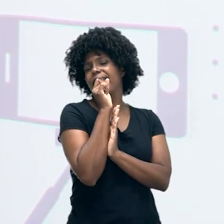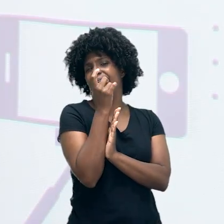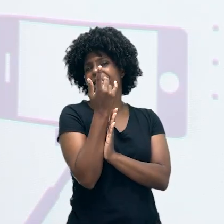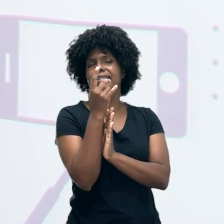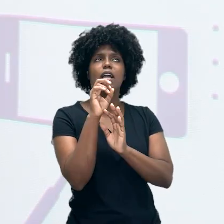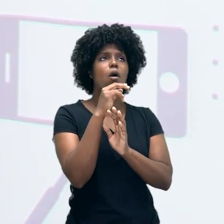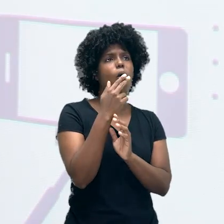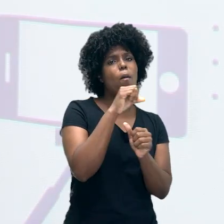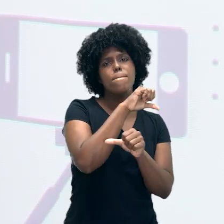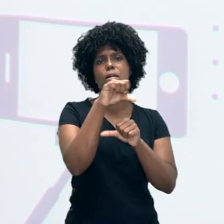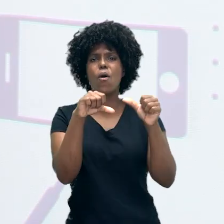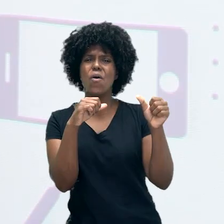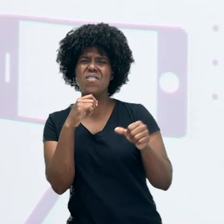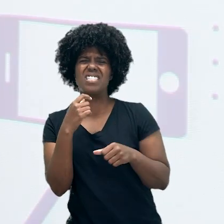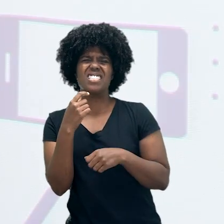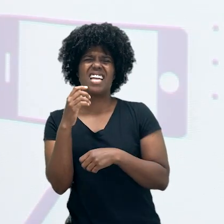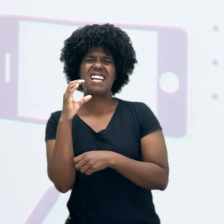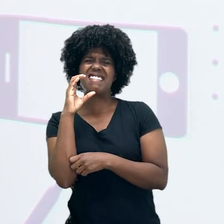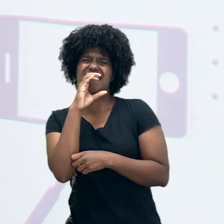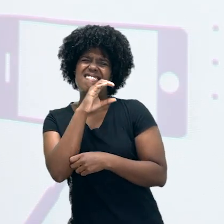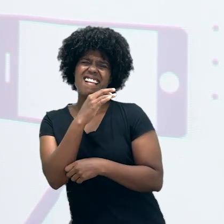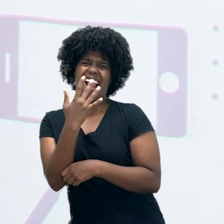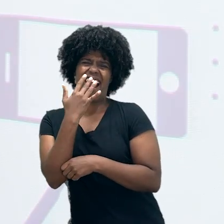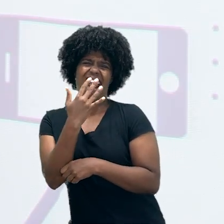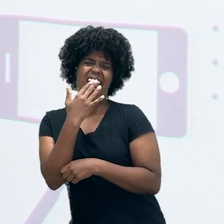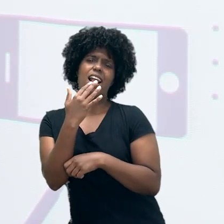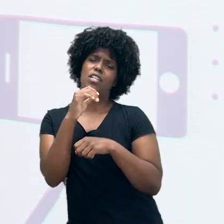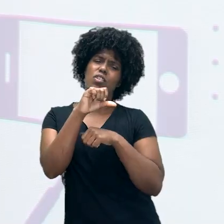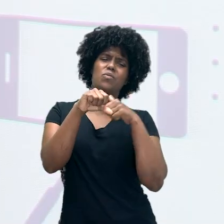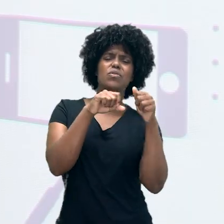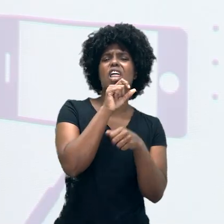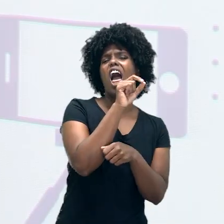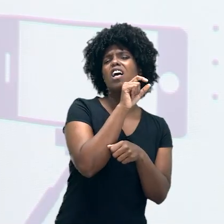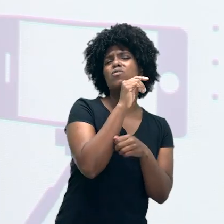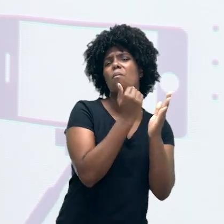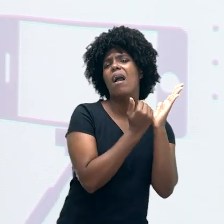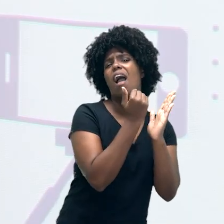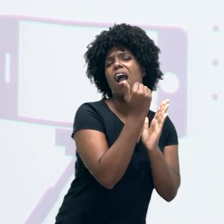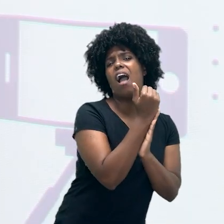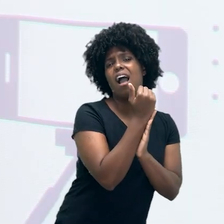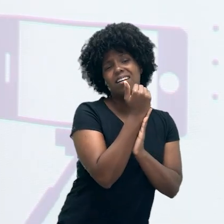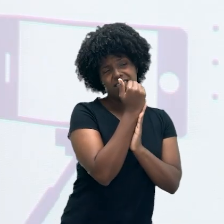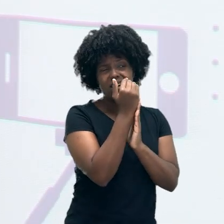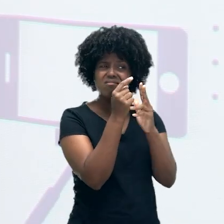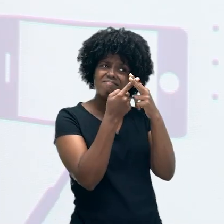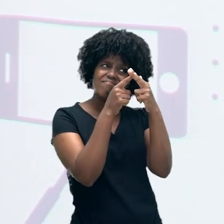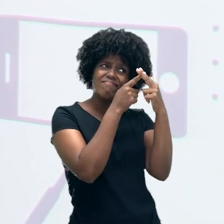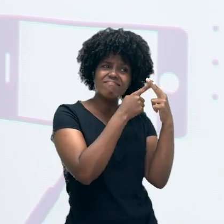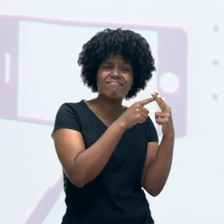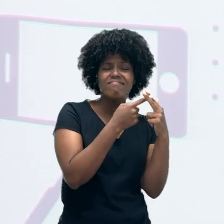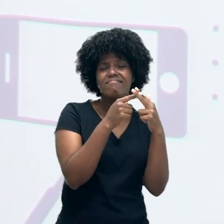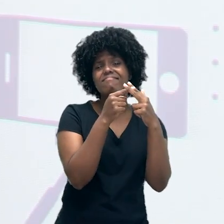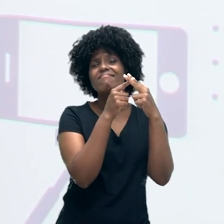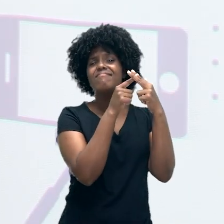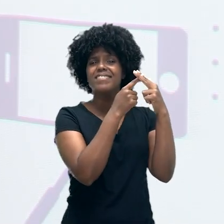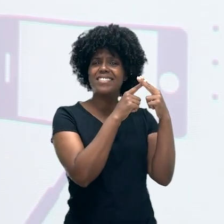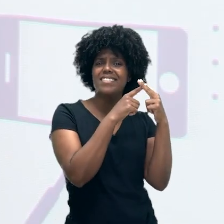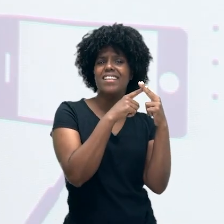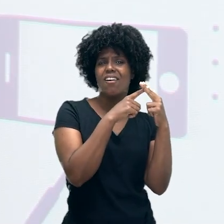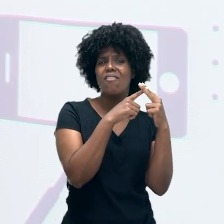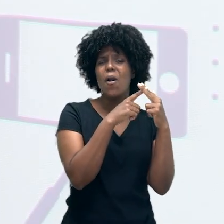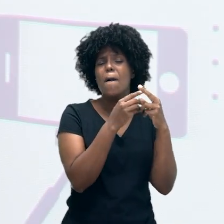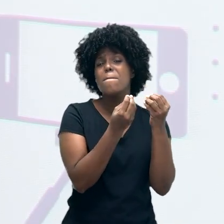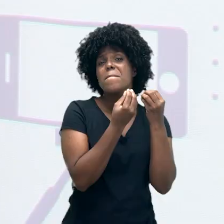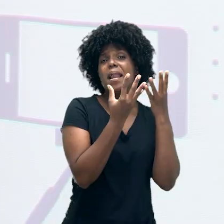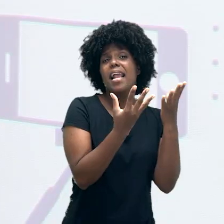o azul para ela ficar mais fria. Enfim, é na edição que a gente vai fazendo esses ajustes para que